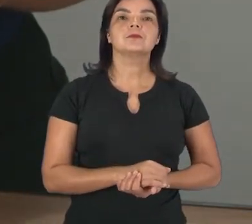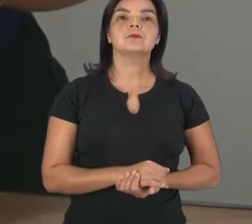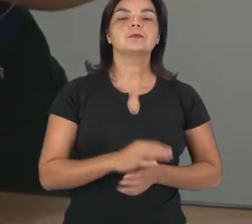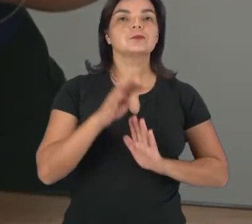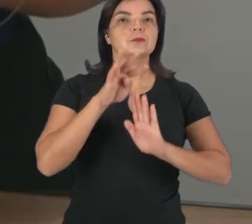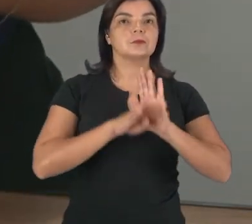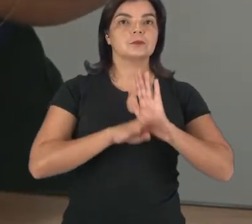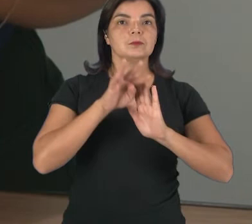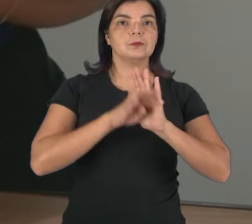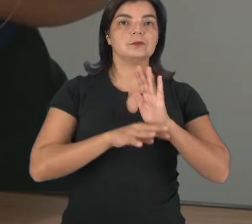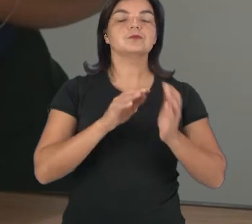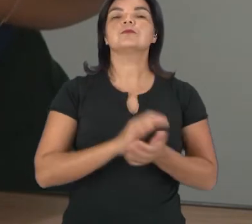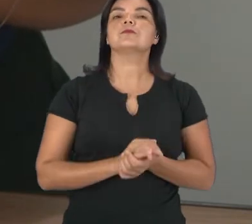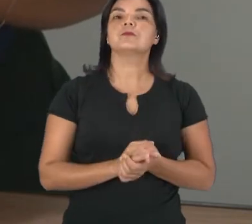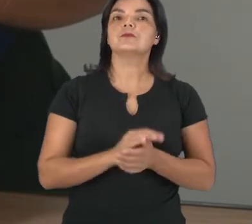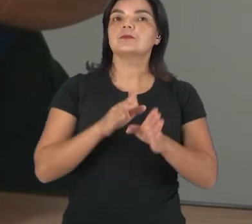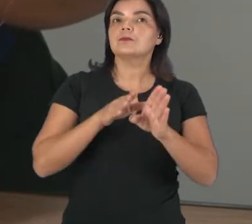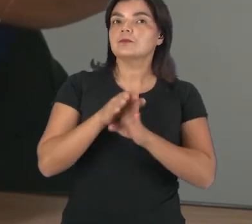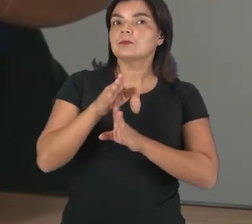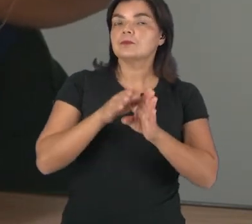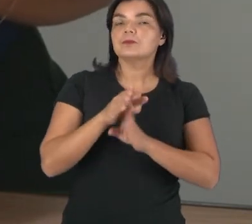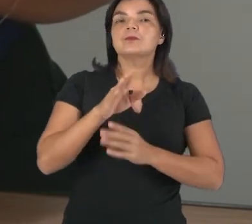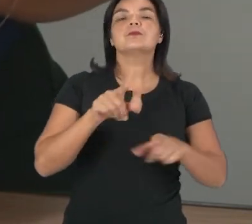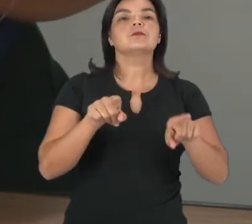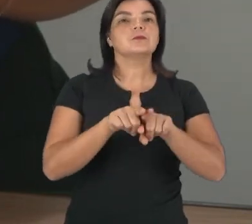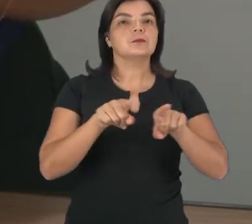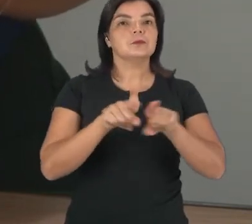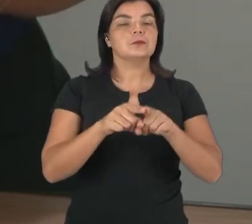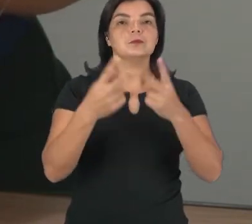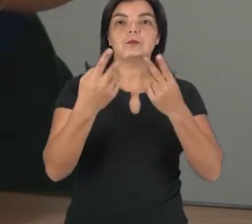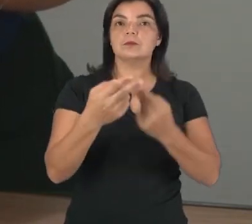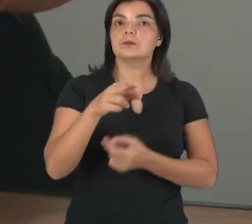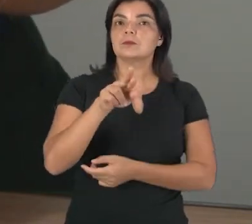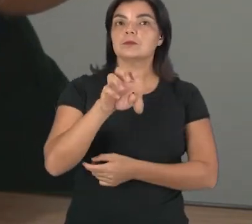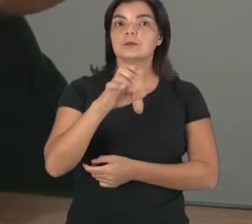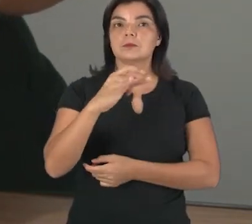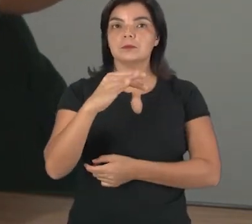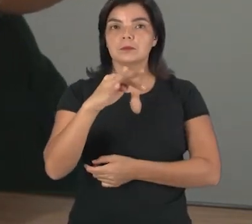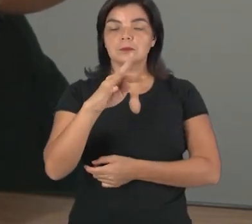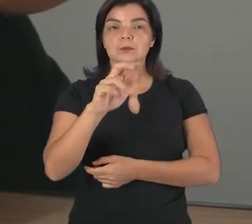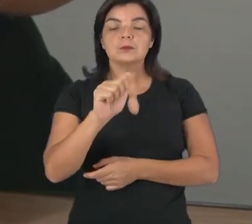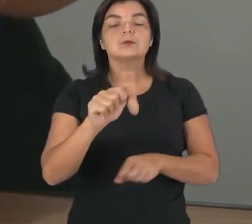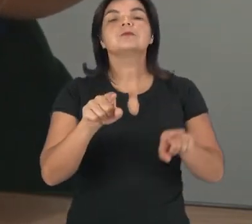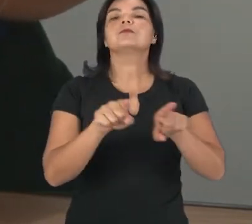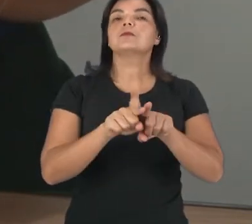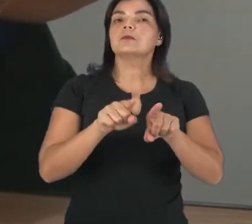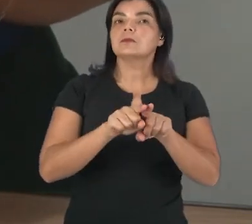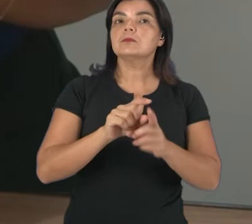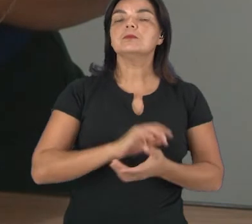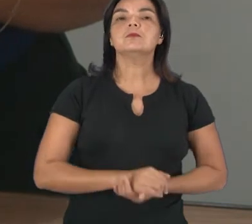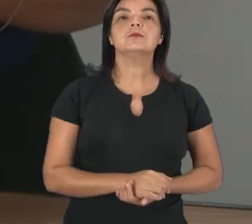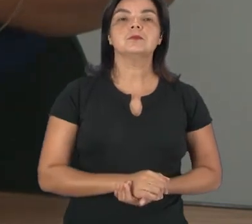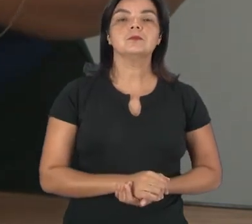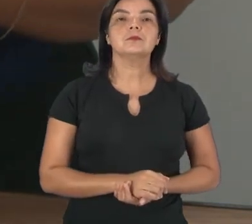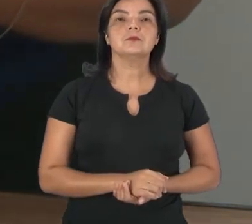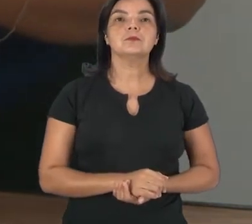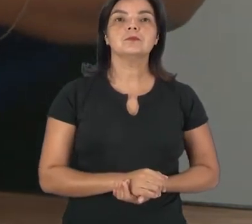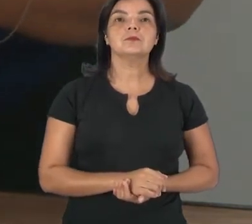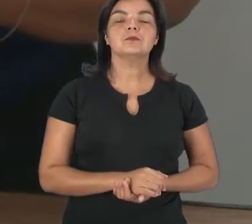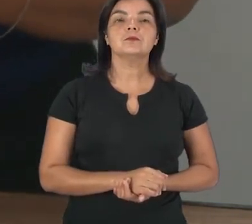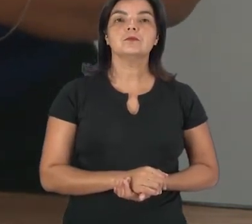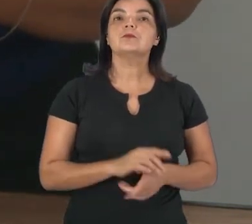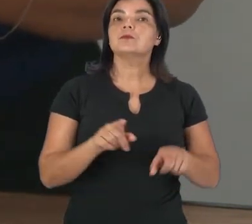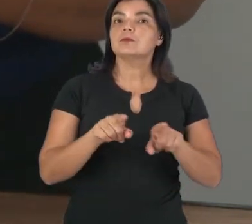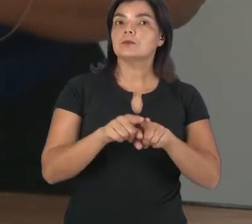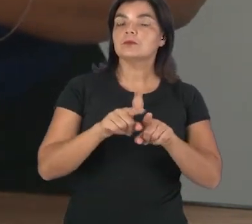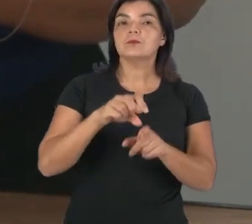o texto instrucional. Assim como a receita, que é um texto instrucional. O manual,